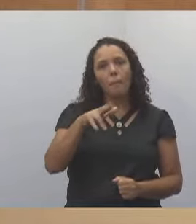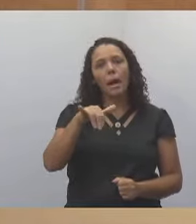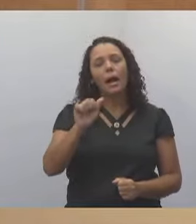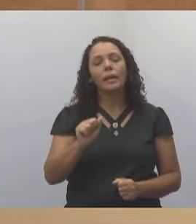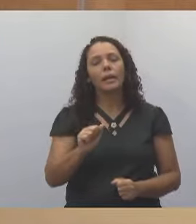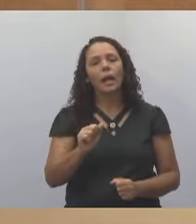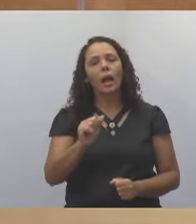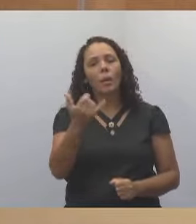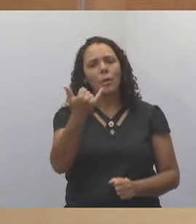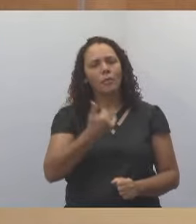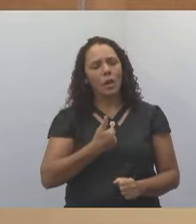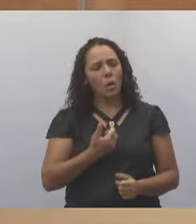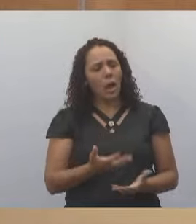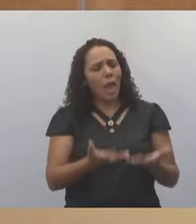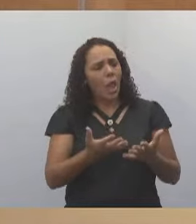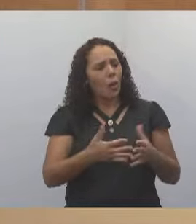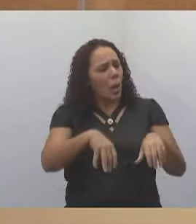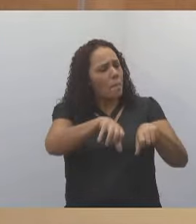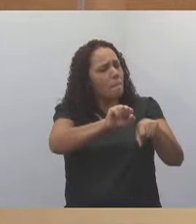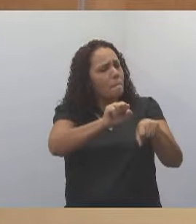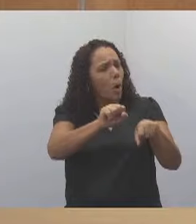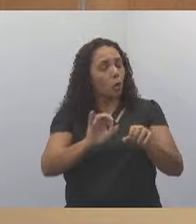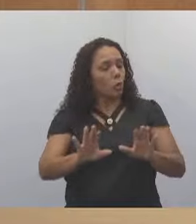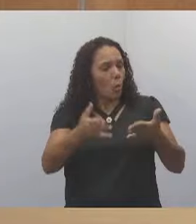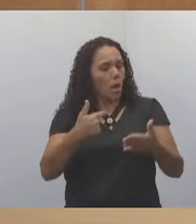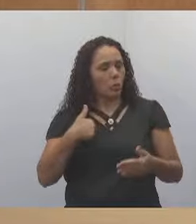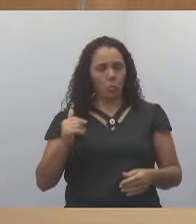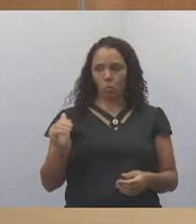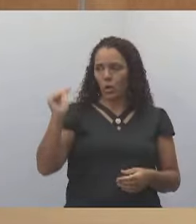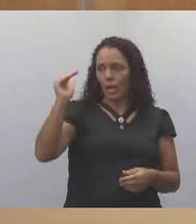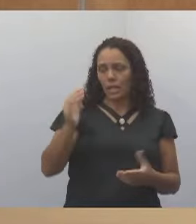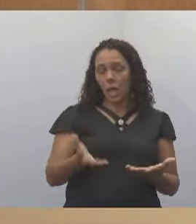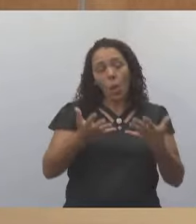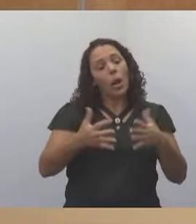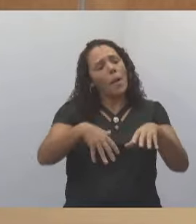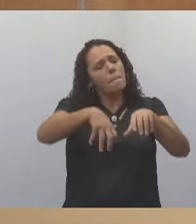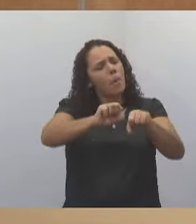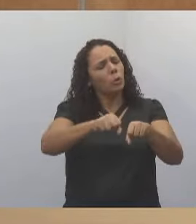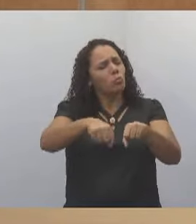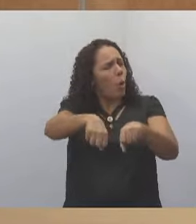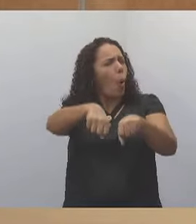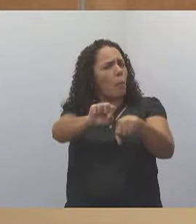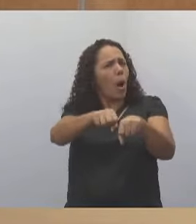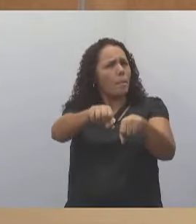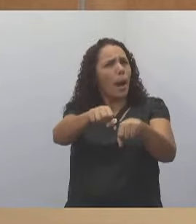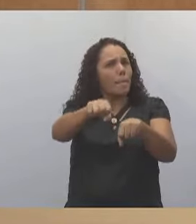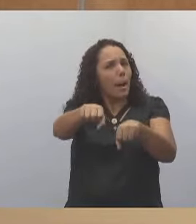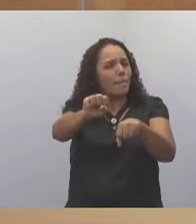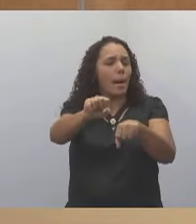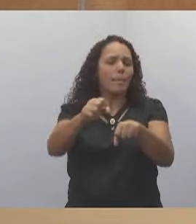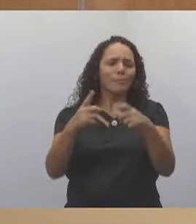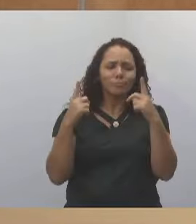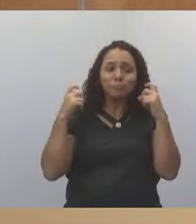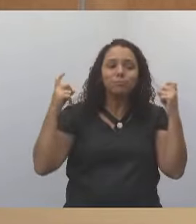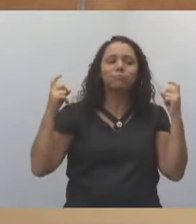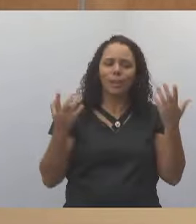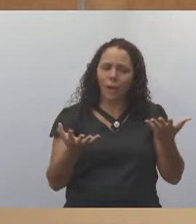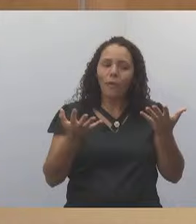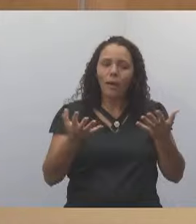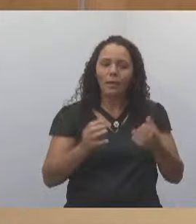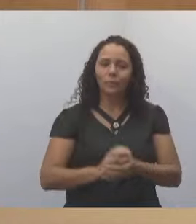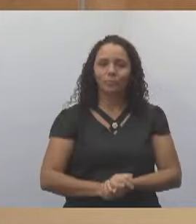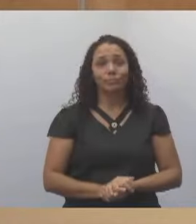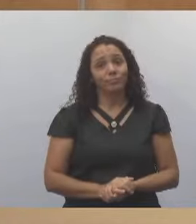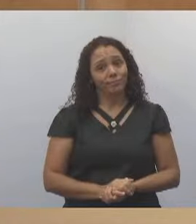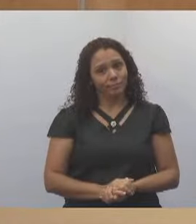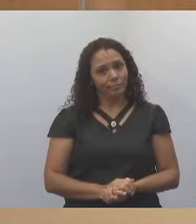quando crescer, eu quero dar grau. Então, assim, a gente fica numa situação que é a juventude falando com a gente, sabe?